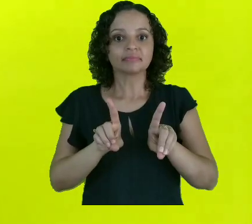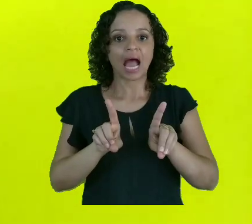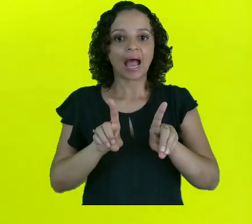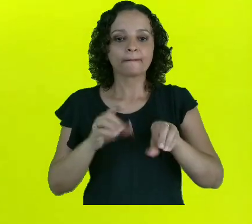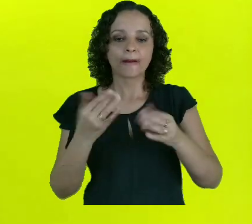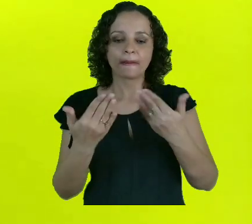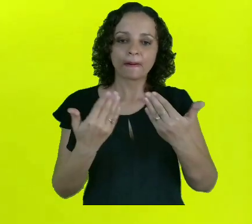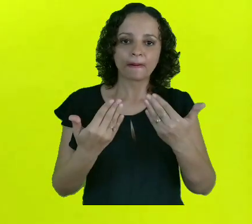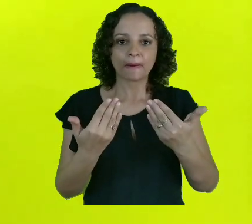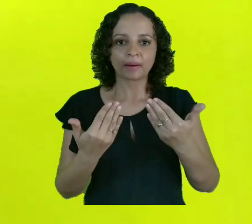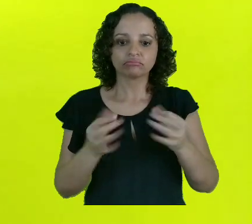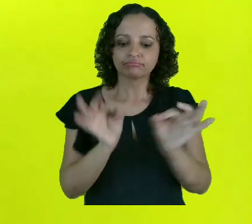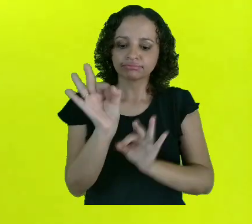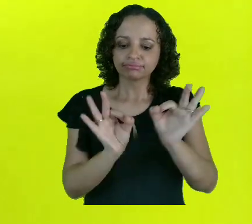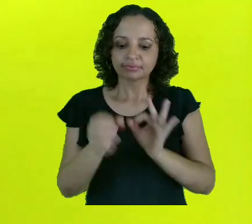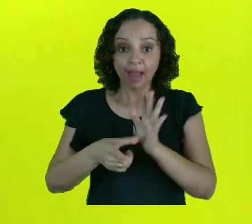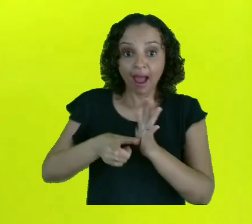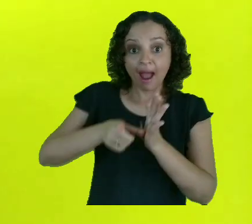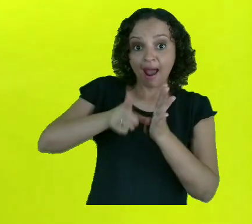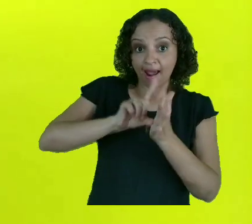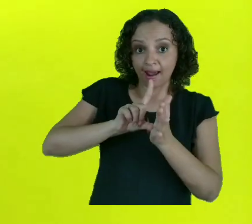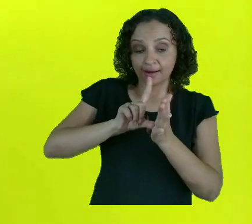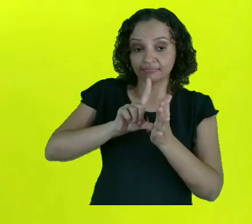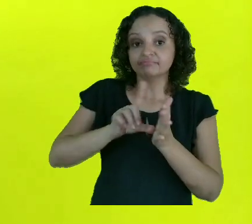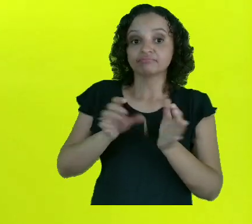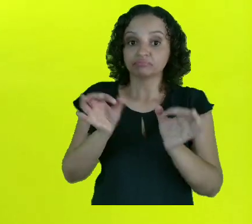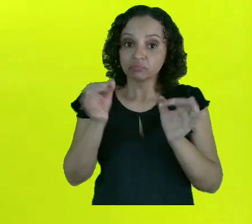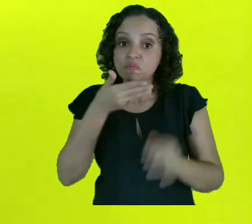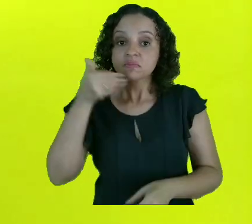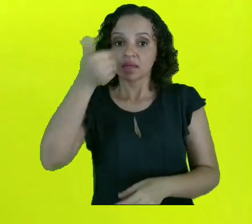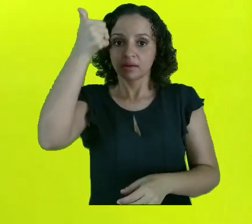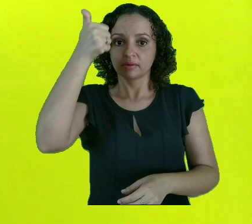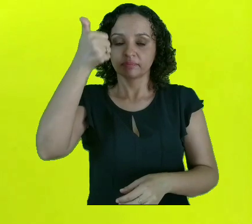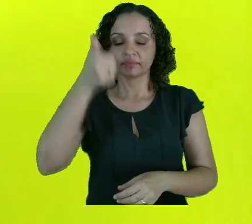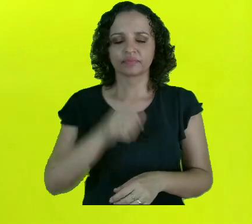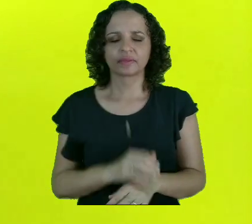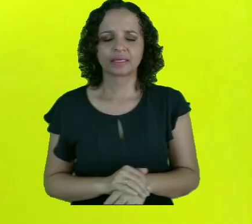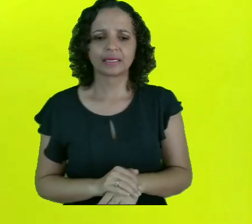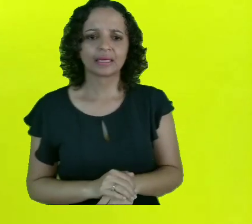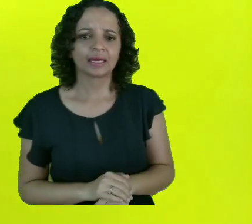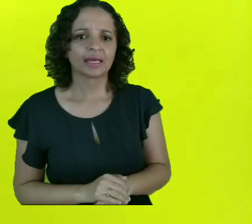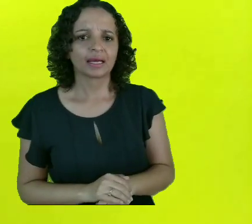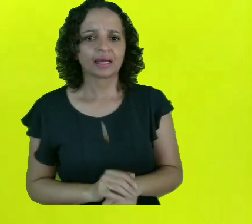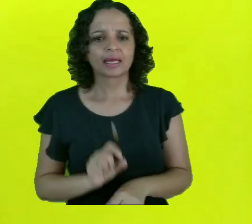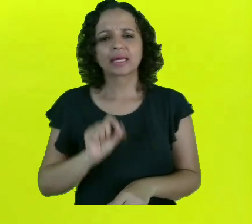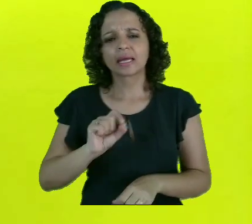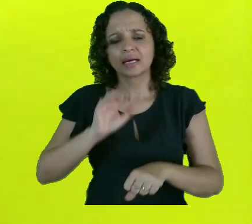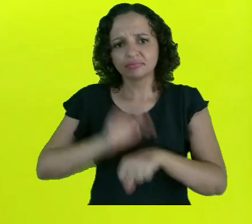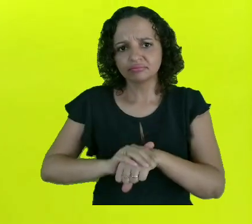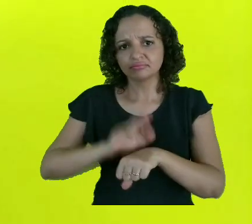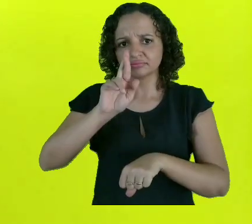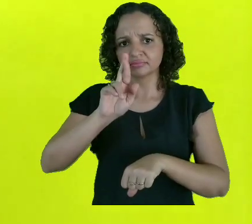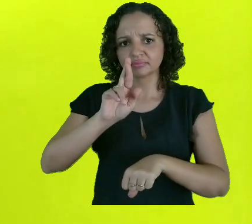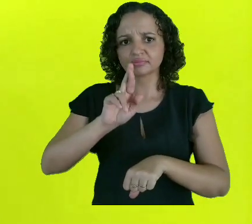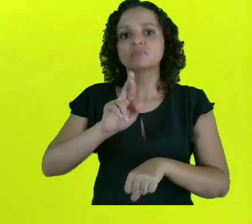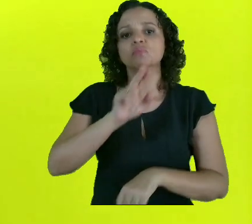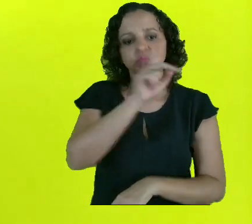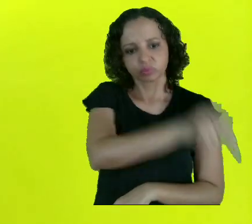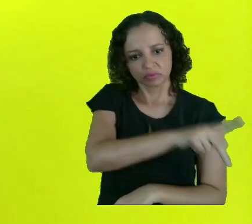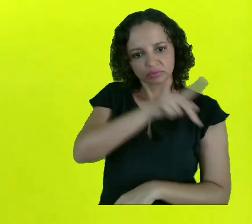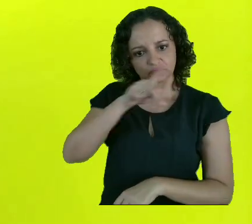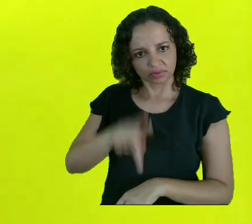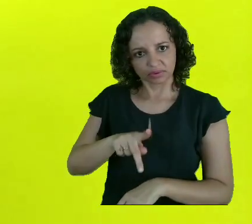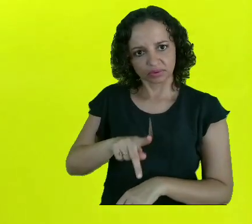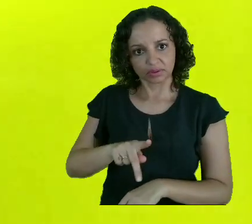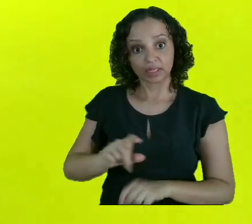é: de quem é o aluno? Do professor regente. Quem é o meu recurso para desenvolver a